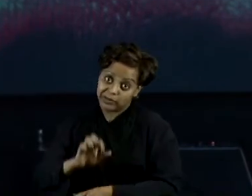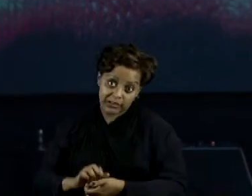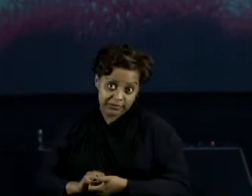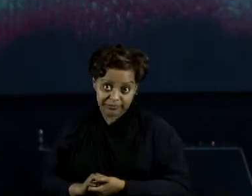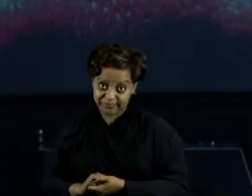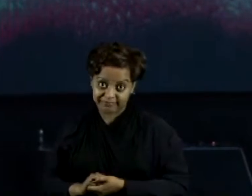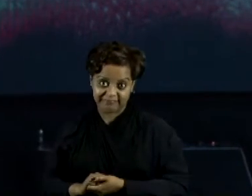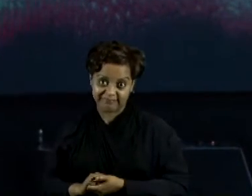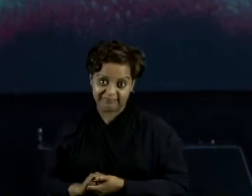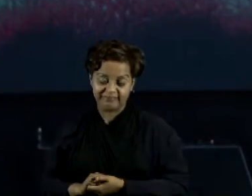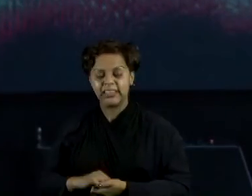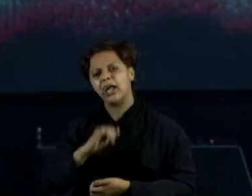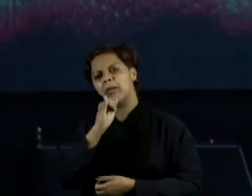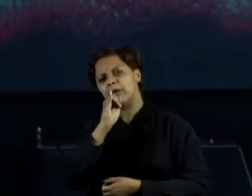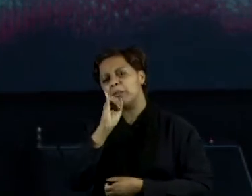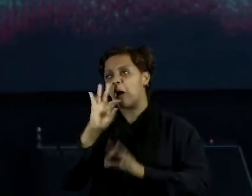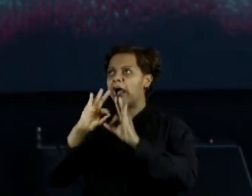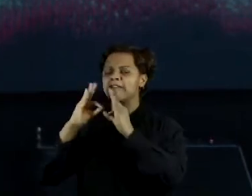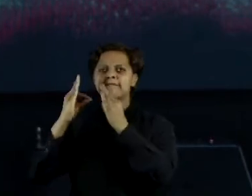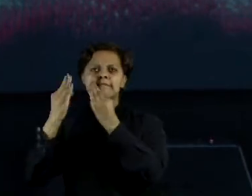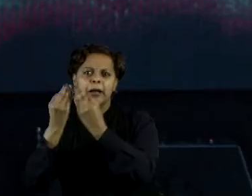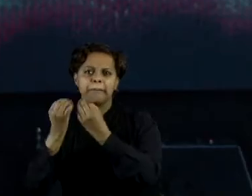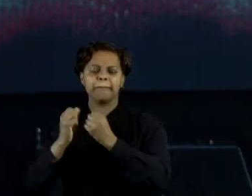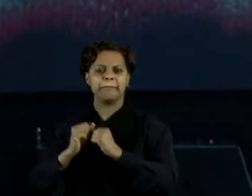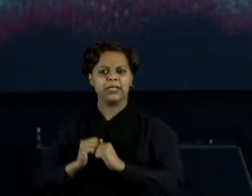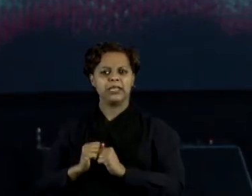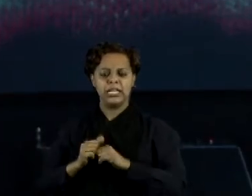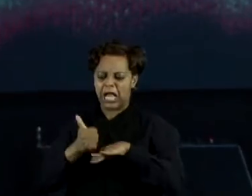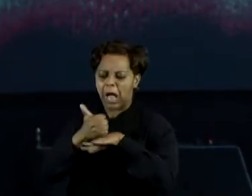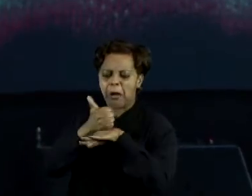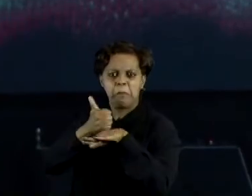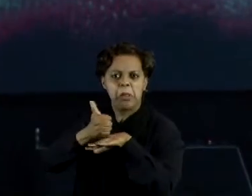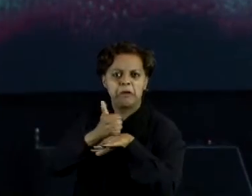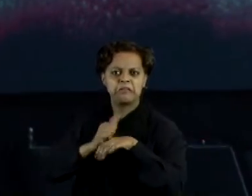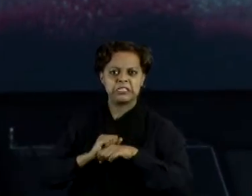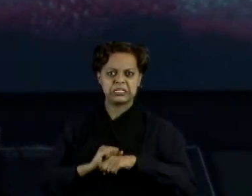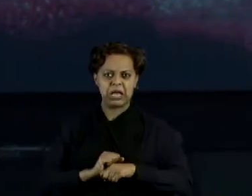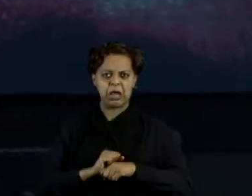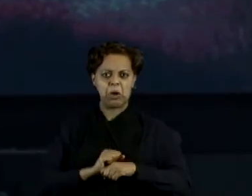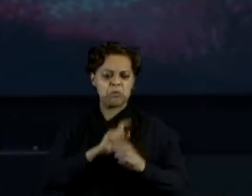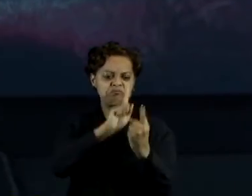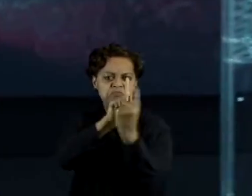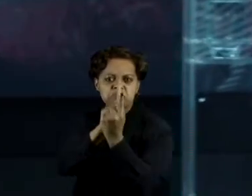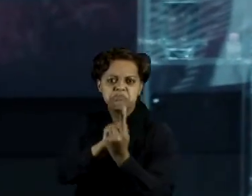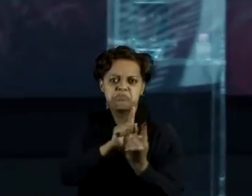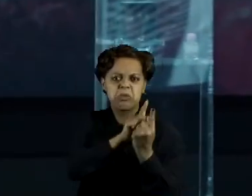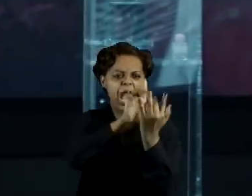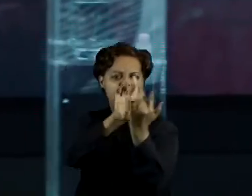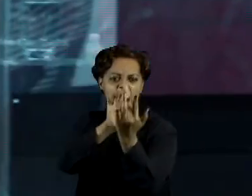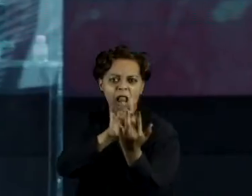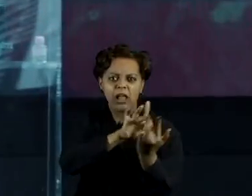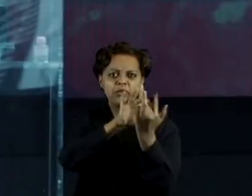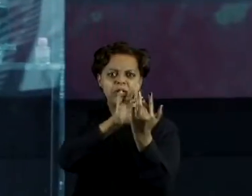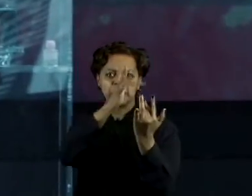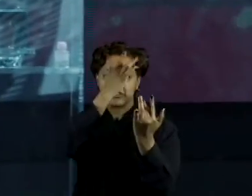Isso fala de família, isso fala de profissão, isso fala de relacionamento com pessoas.